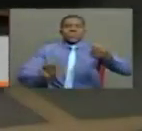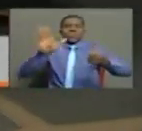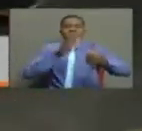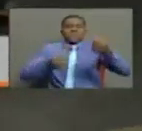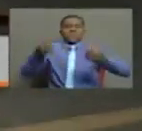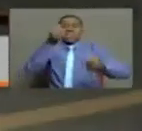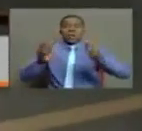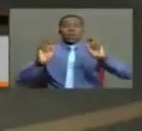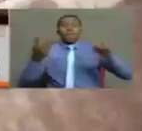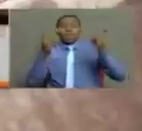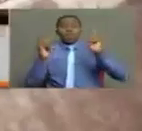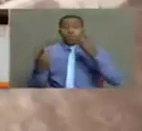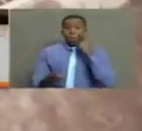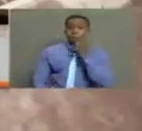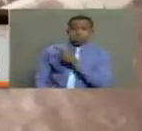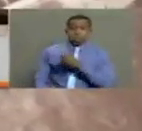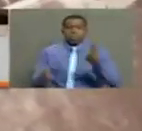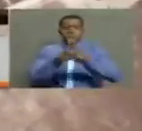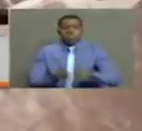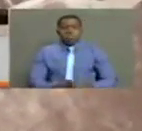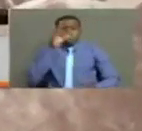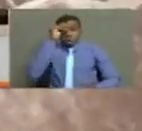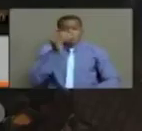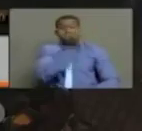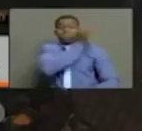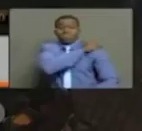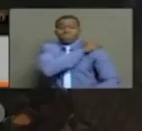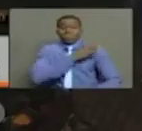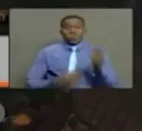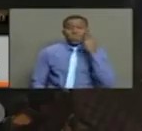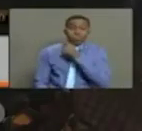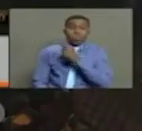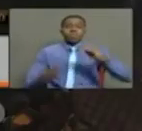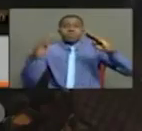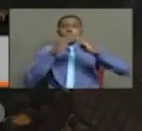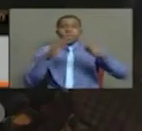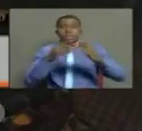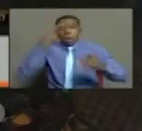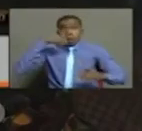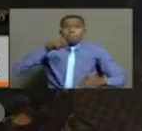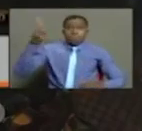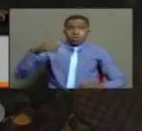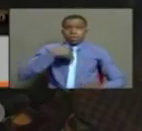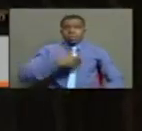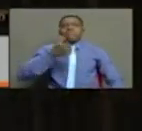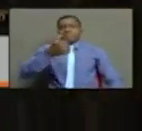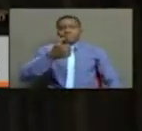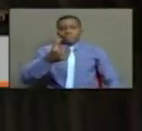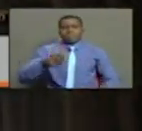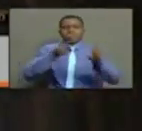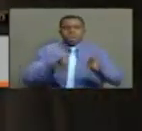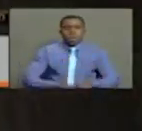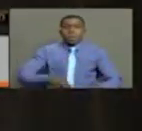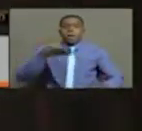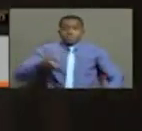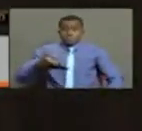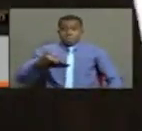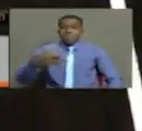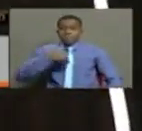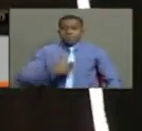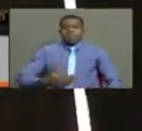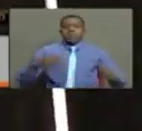no santo vai mais longe é também proprietário de cinco apartamentos em Lisboa Portugal e una na mídia